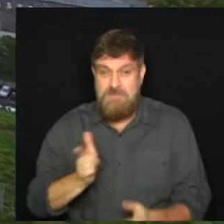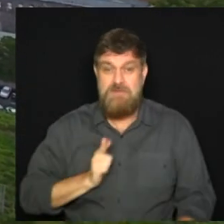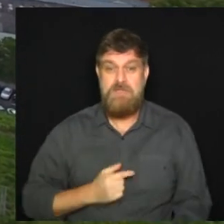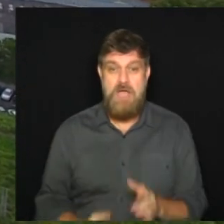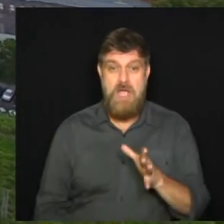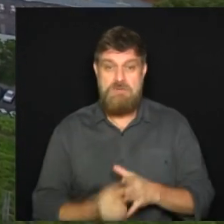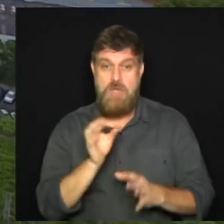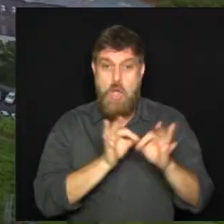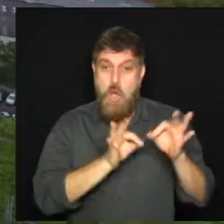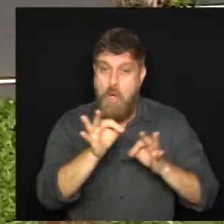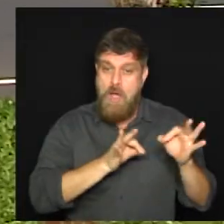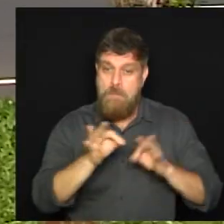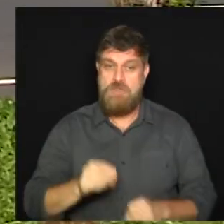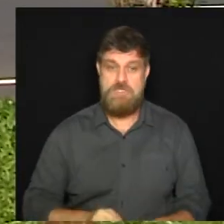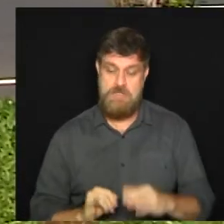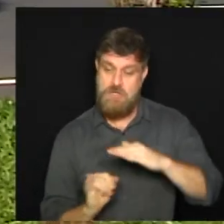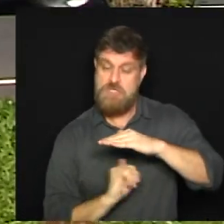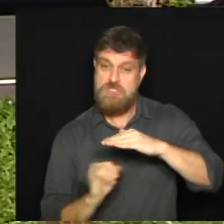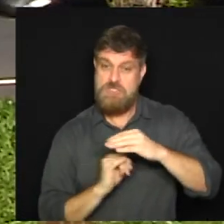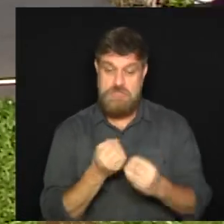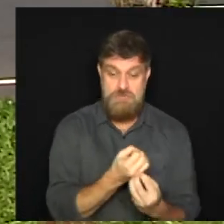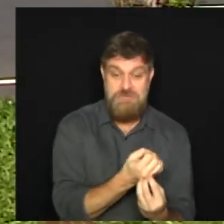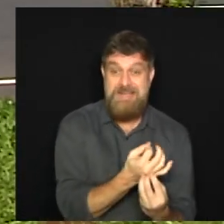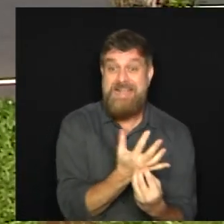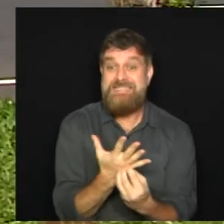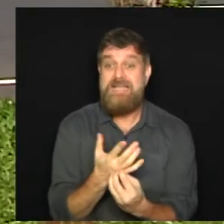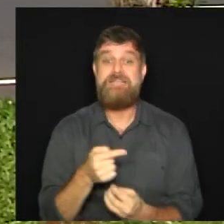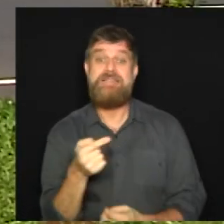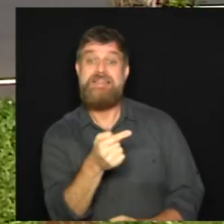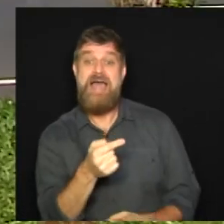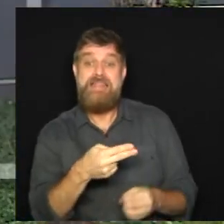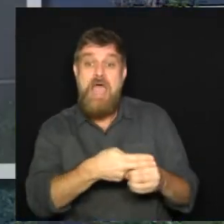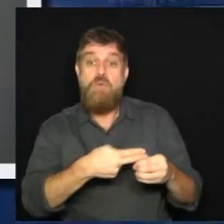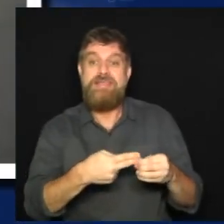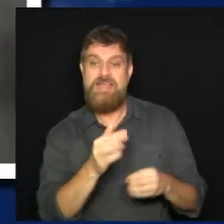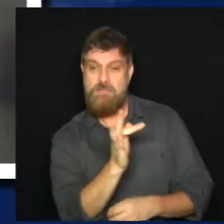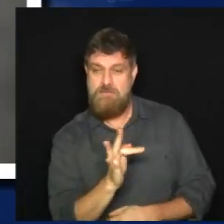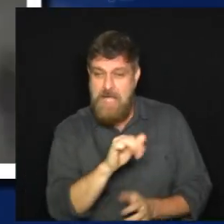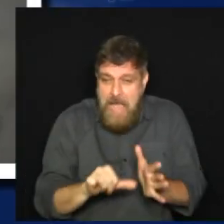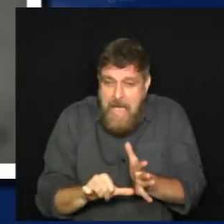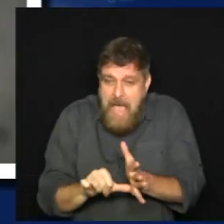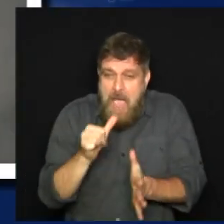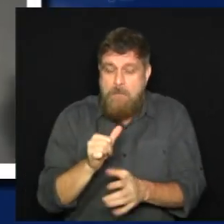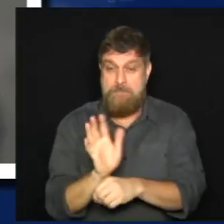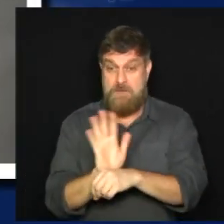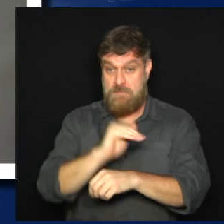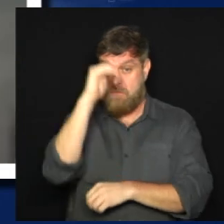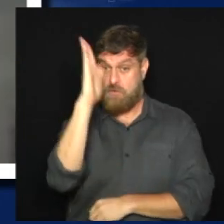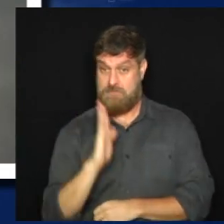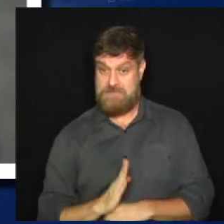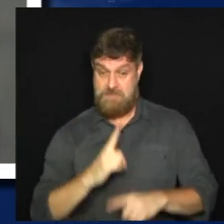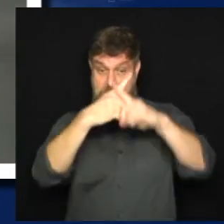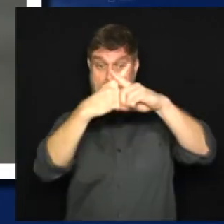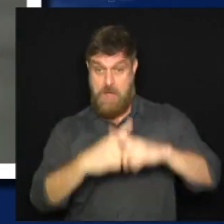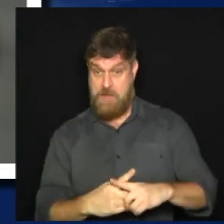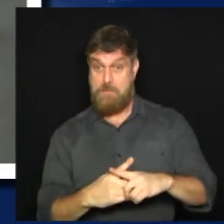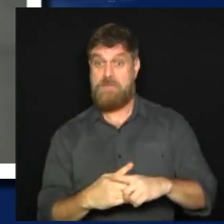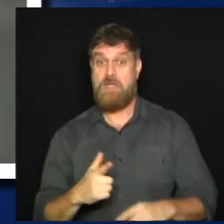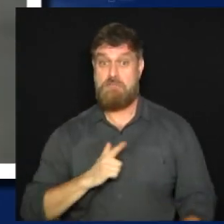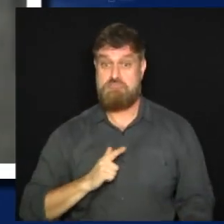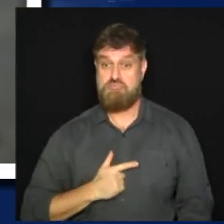Então, a gente não filmou nada, né? Tava tudo filmado e filmado por uma pessoa que a gente não sabe quem é. O